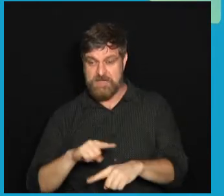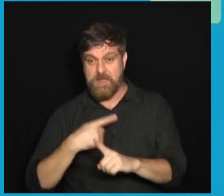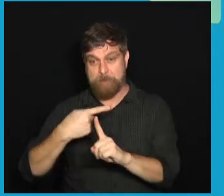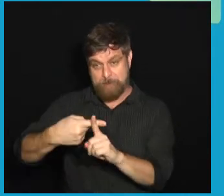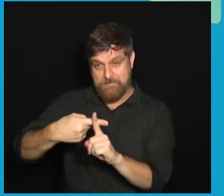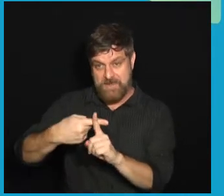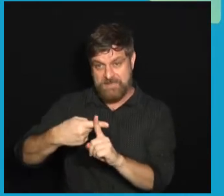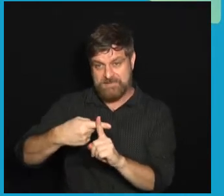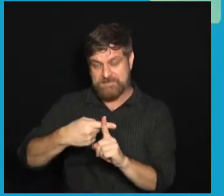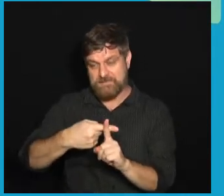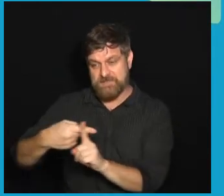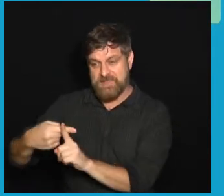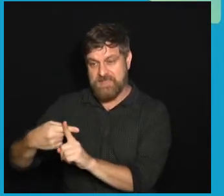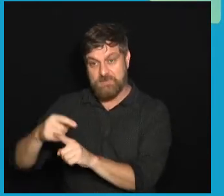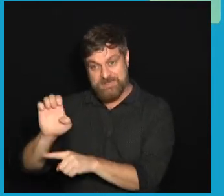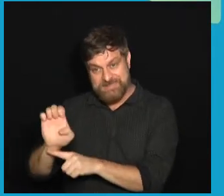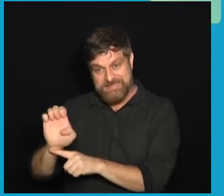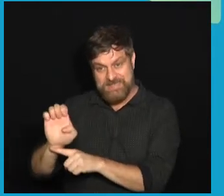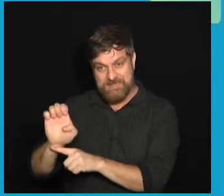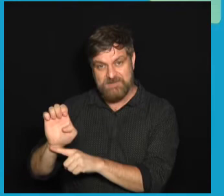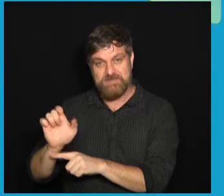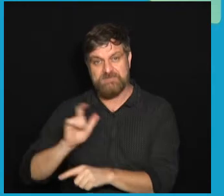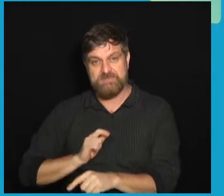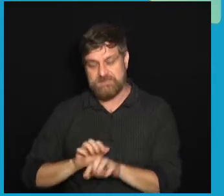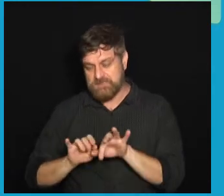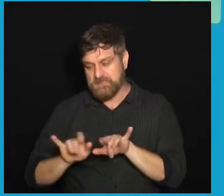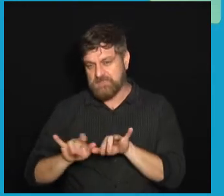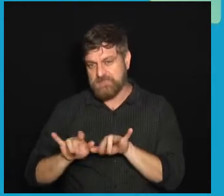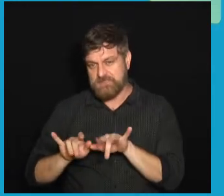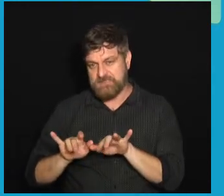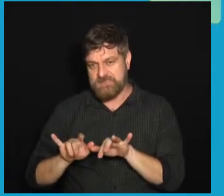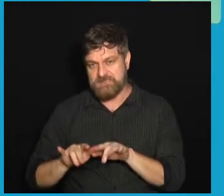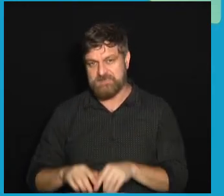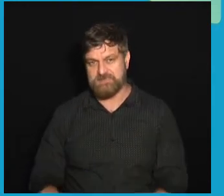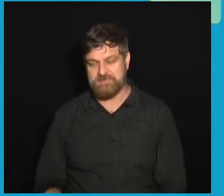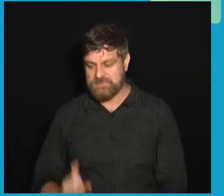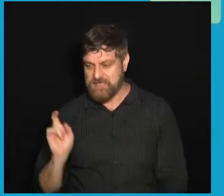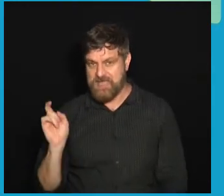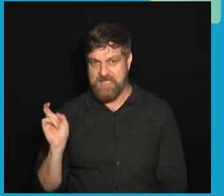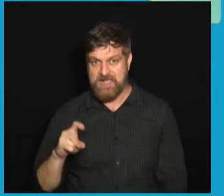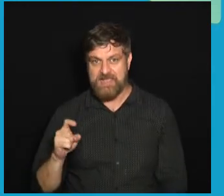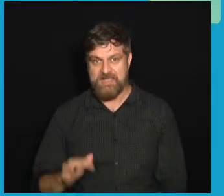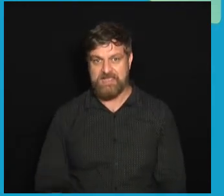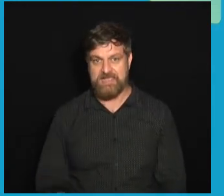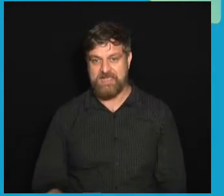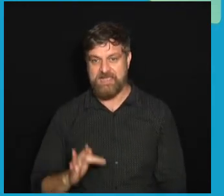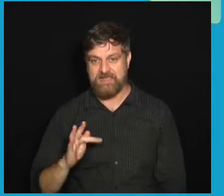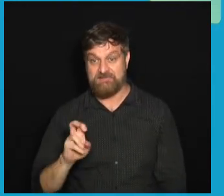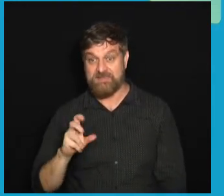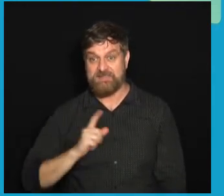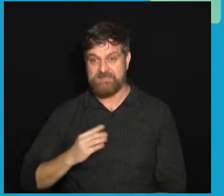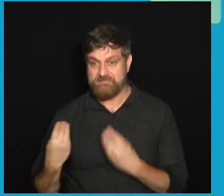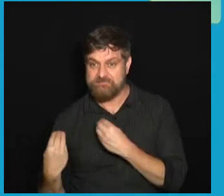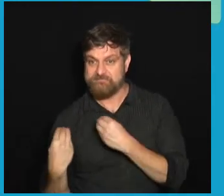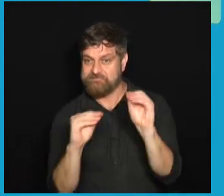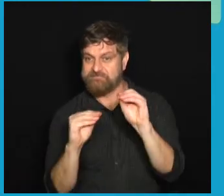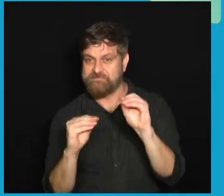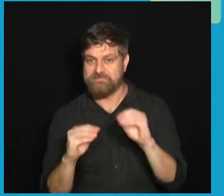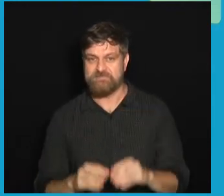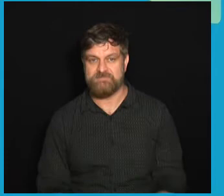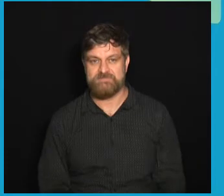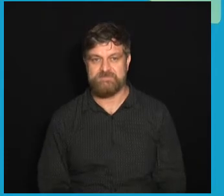no canto esquerdo. Você digita a mensagem e clica em Fleet. Pronto, seu pensamento já foi